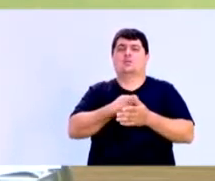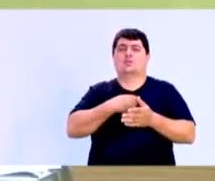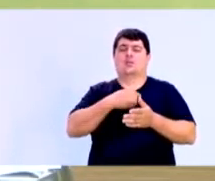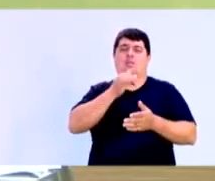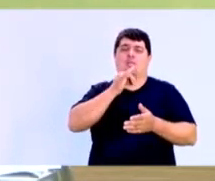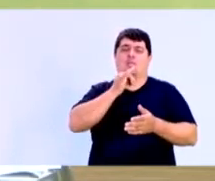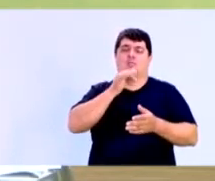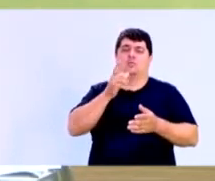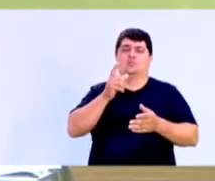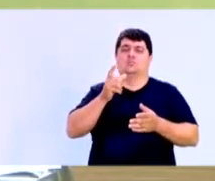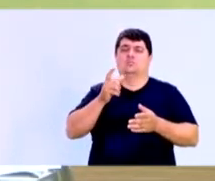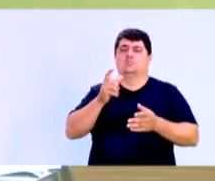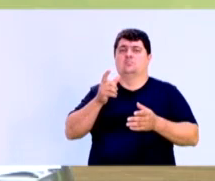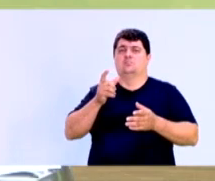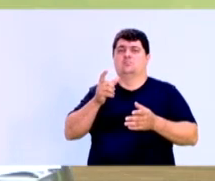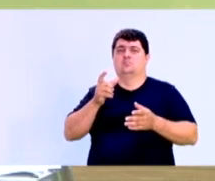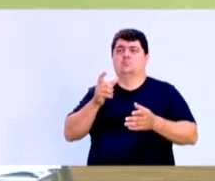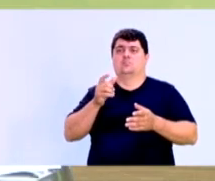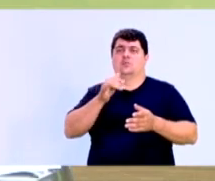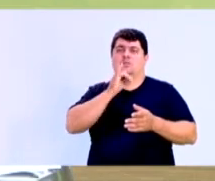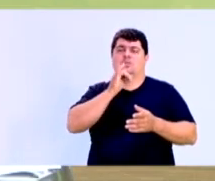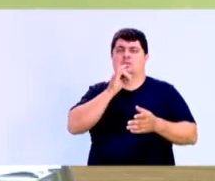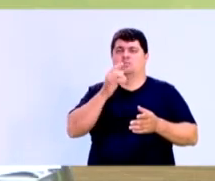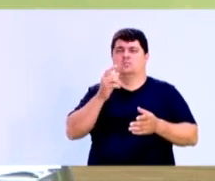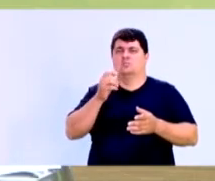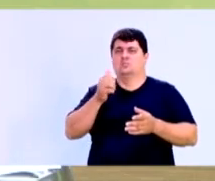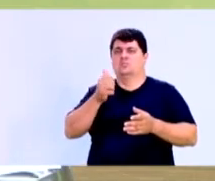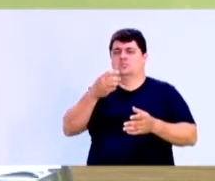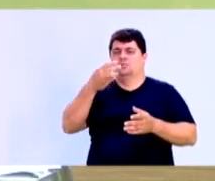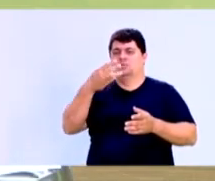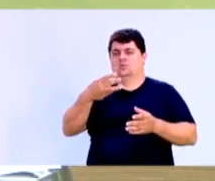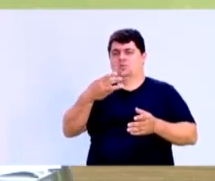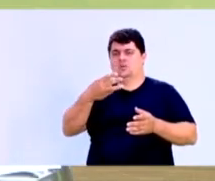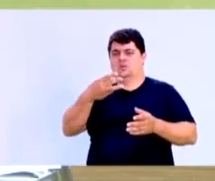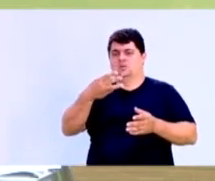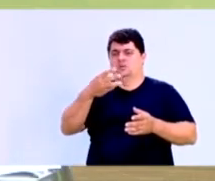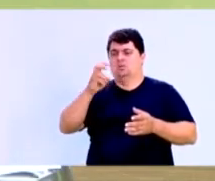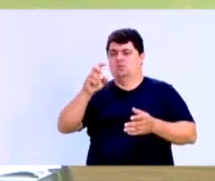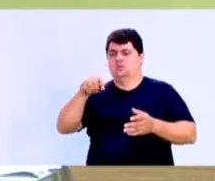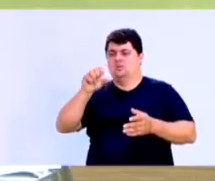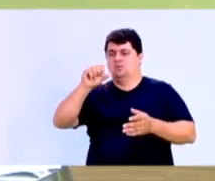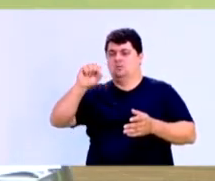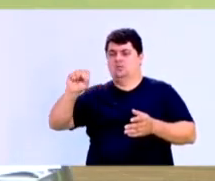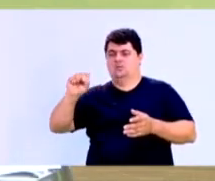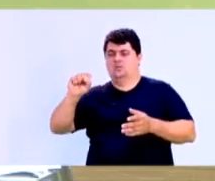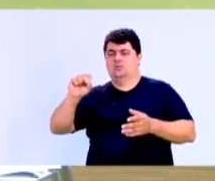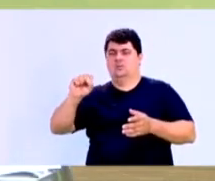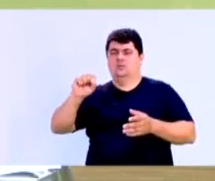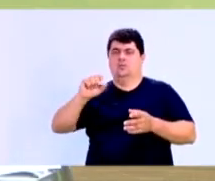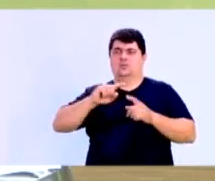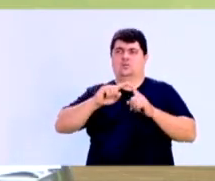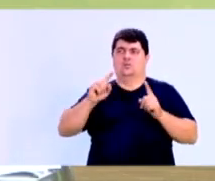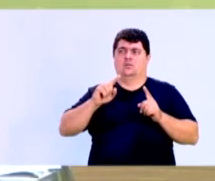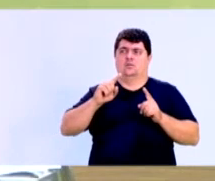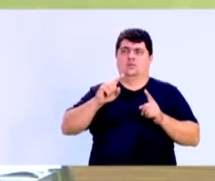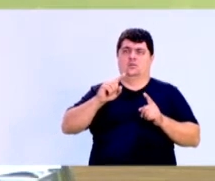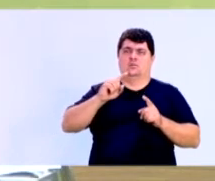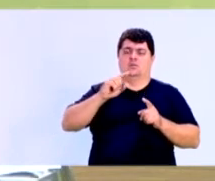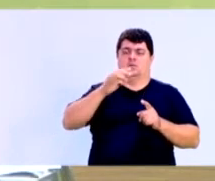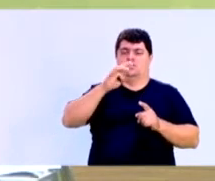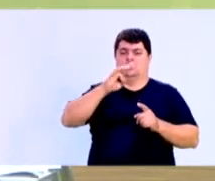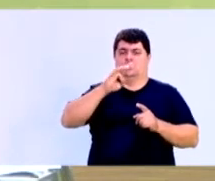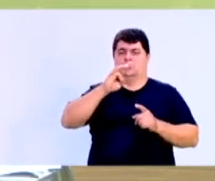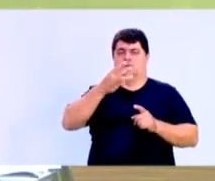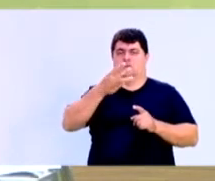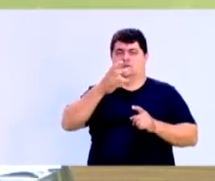arredondamento. Professora, teve um valor que lá deu 35,98, mas os alunos encontraram 35,97.